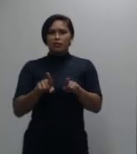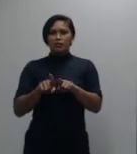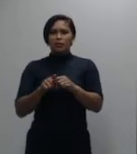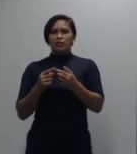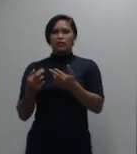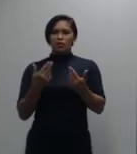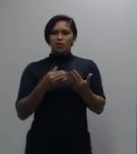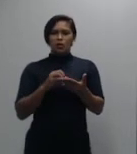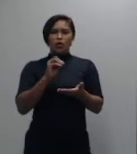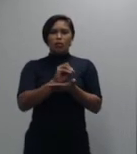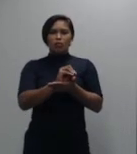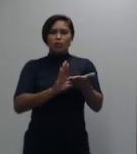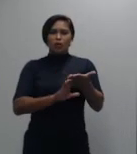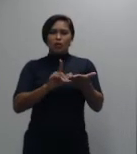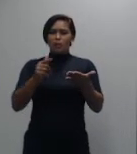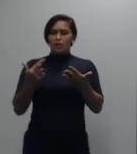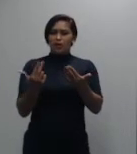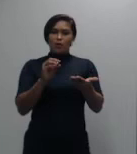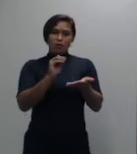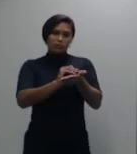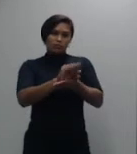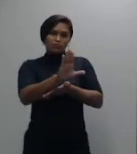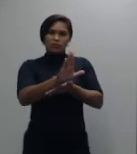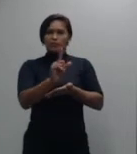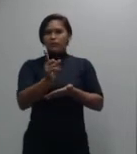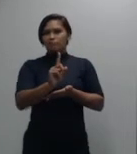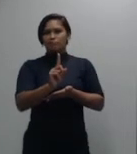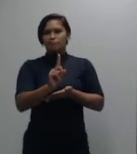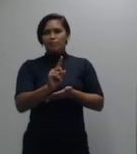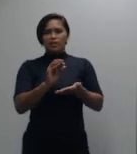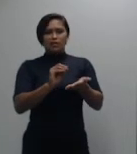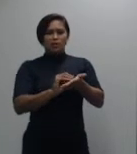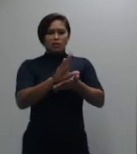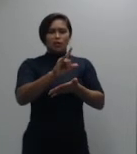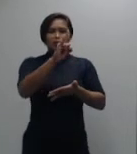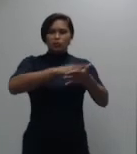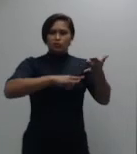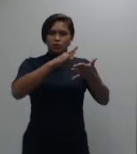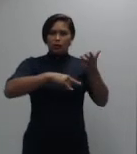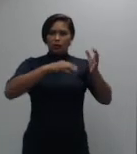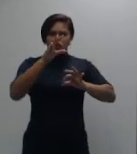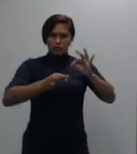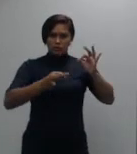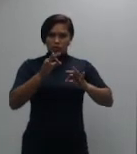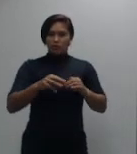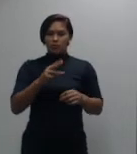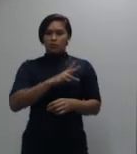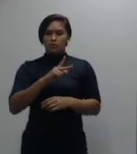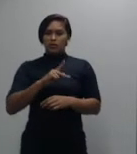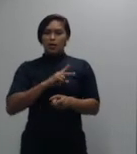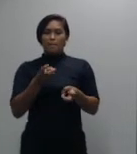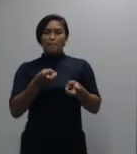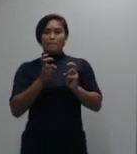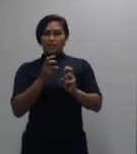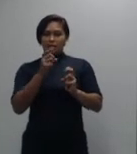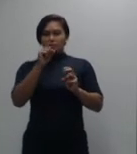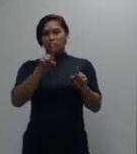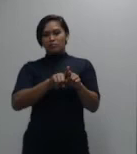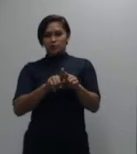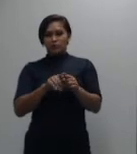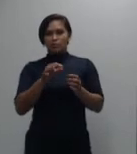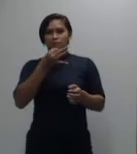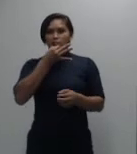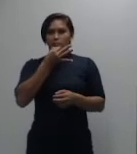cópia de parte da decisão e não corta da documento trânsito em julgado o Ministério Público percebeu isso também